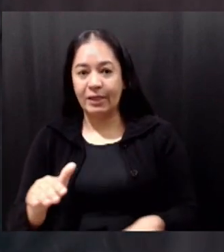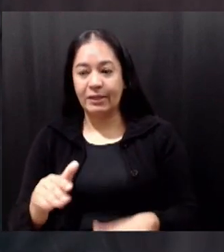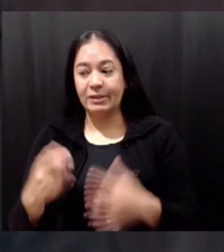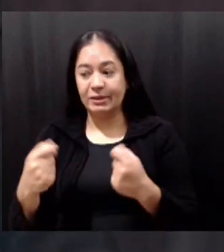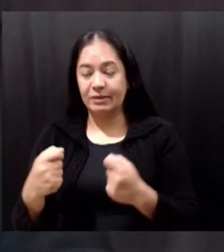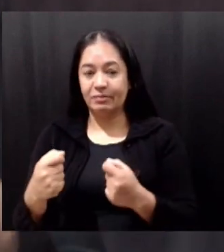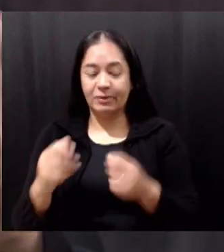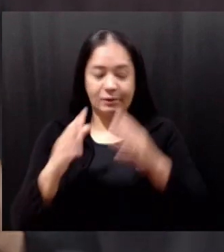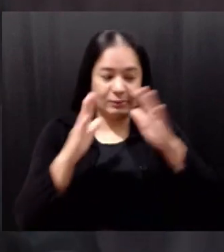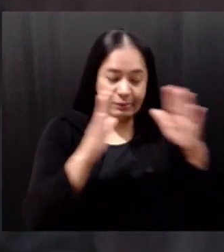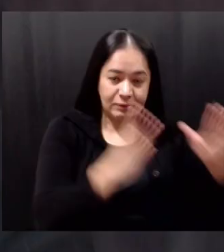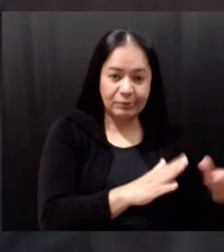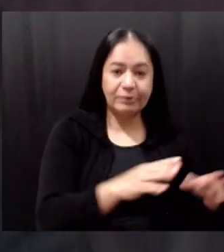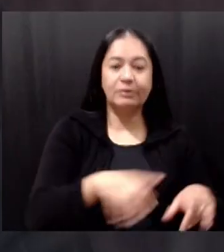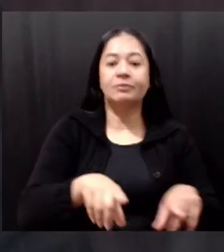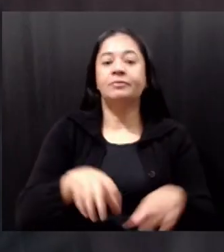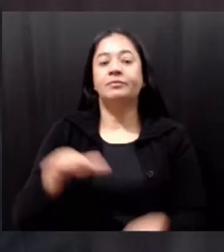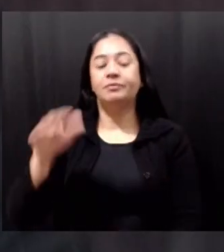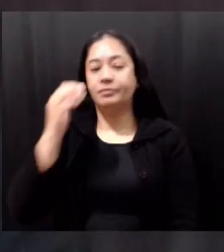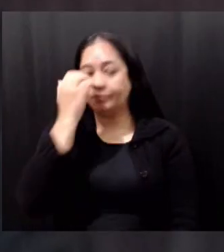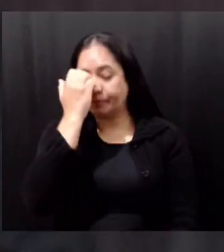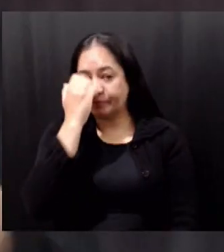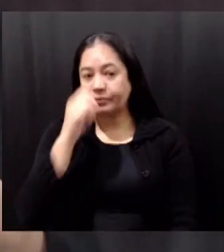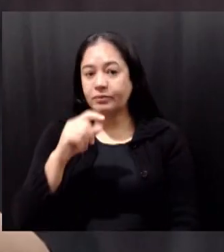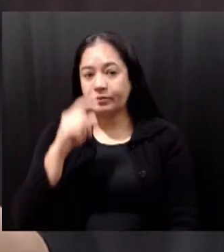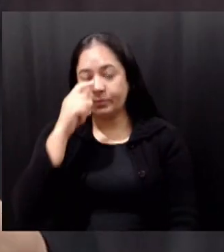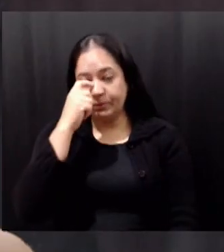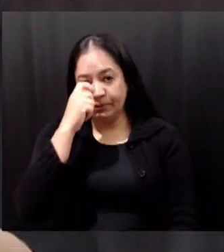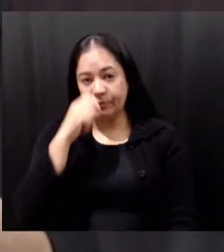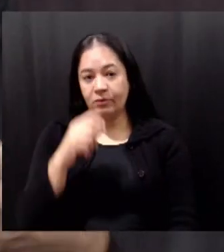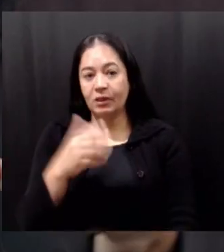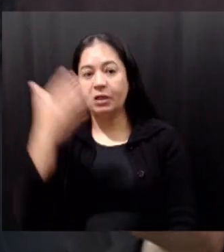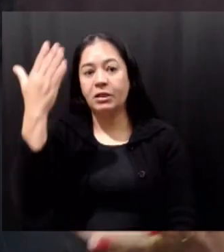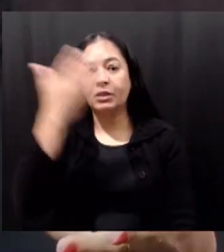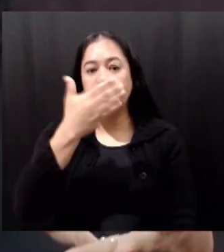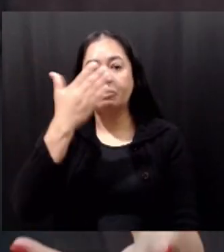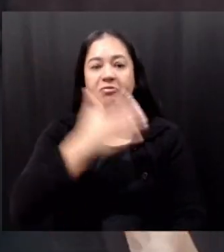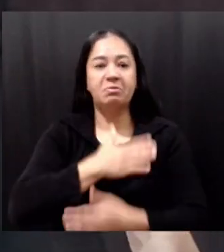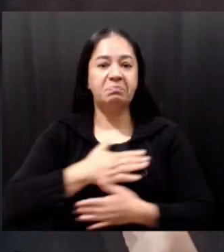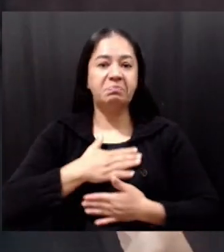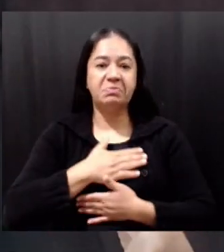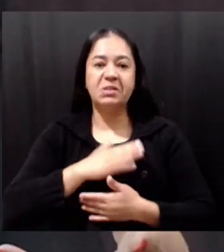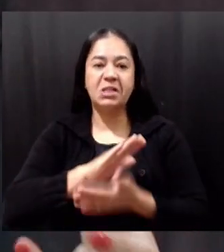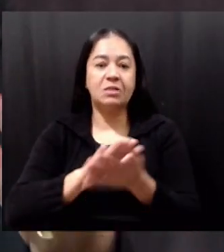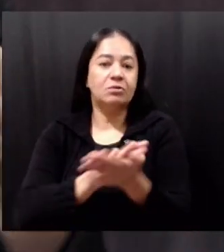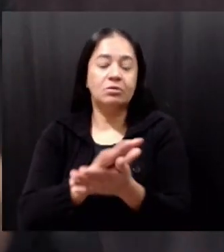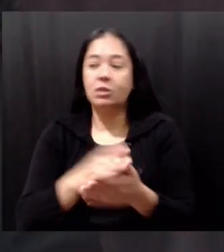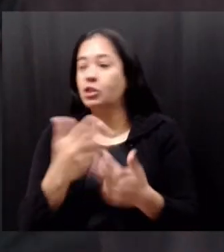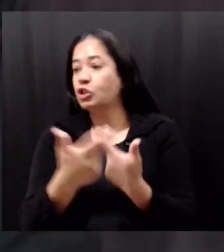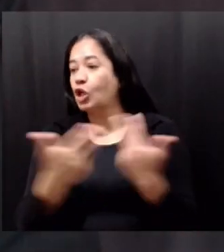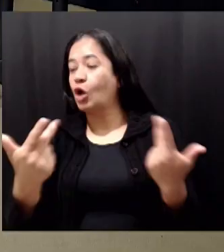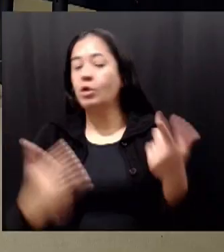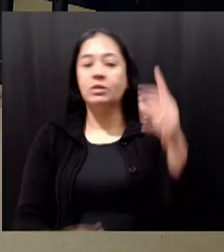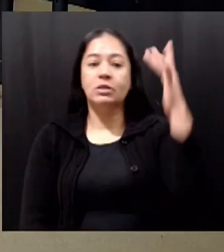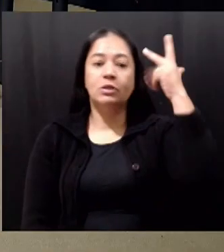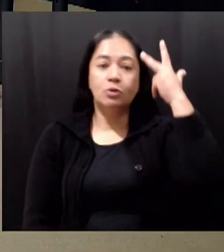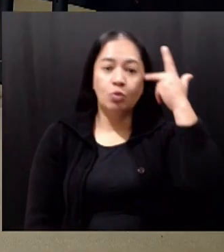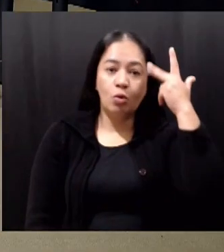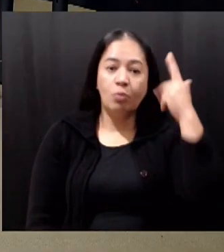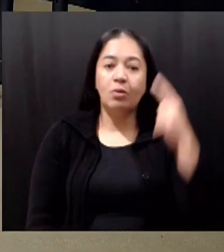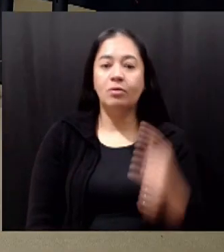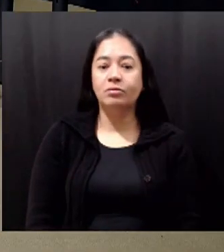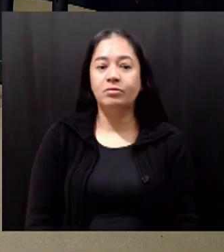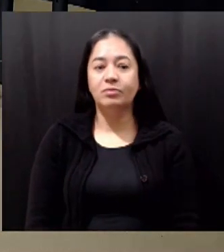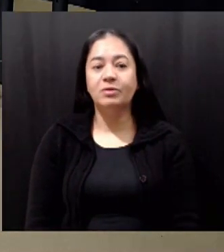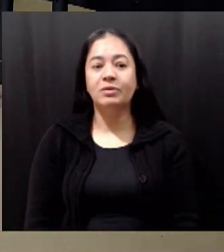adulto desliga, ele passa a não ver mais prazer nas coisas do dia a dia. A gente poderia dizer, né, doutora